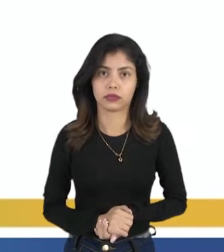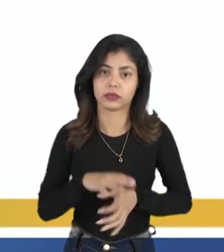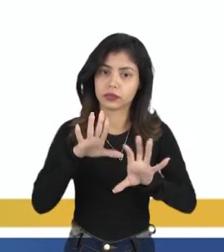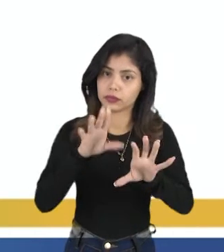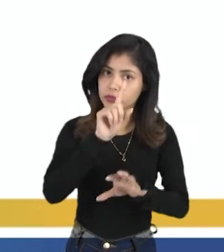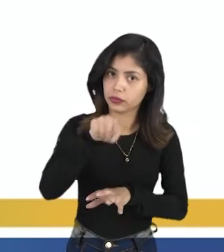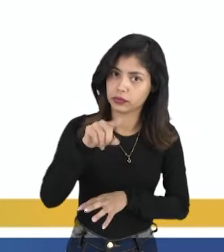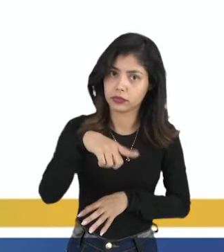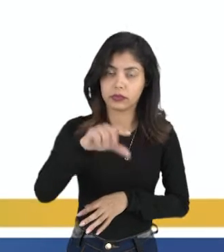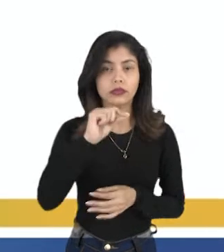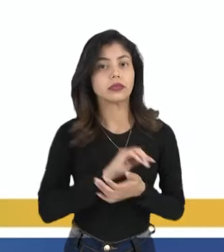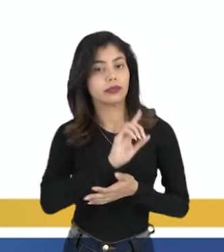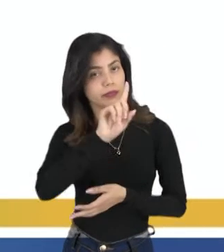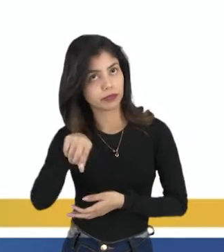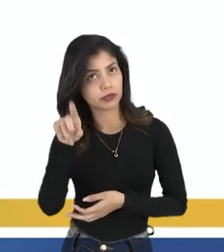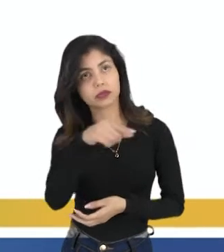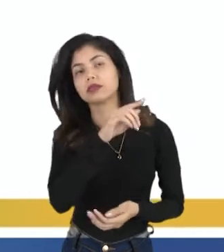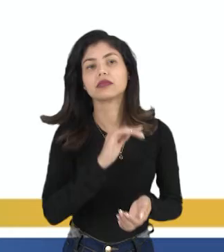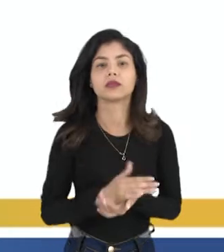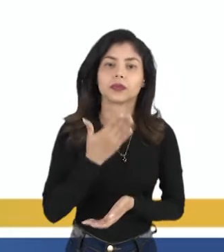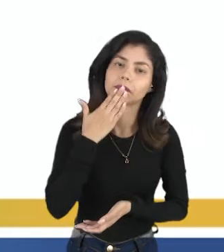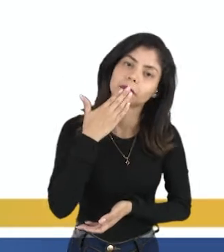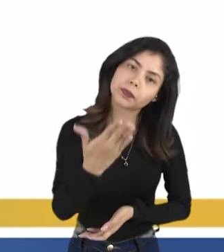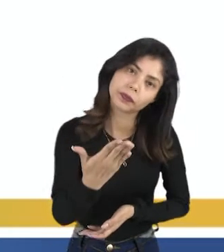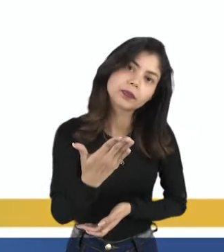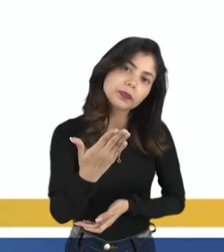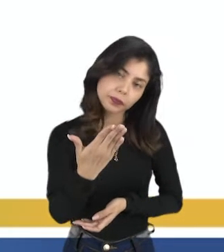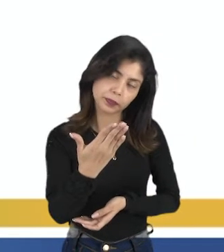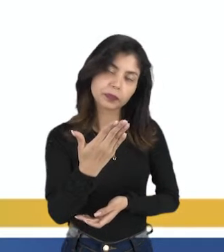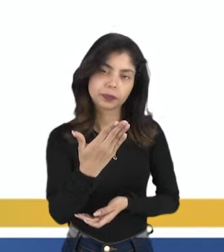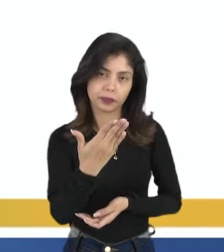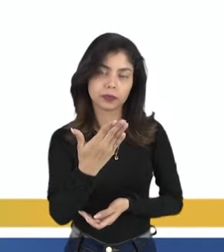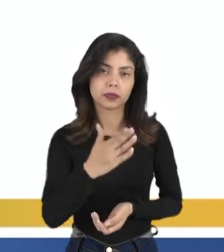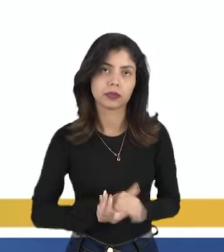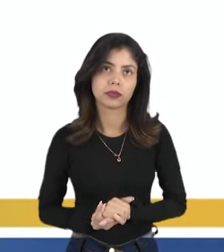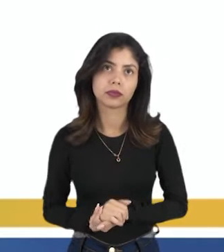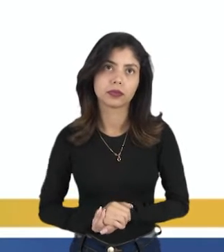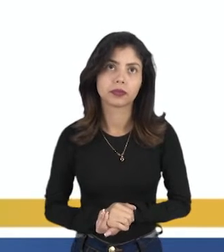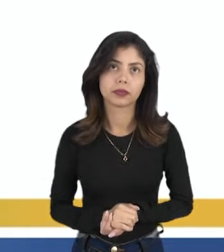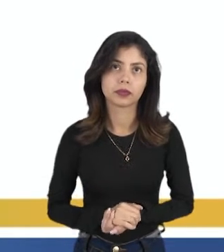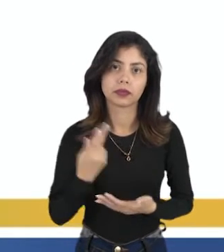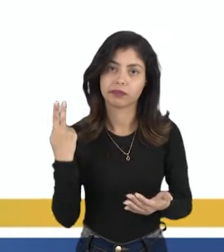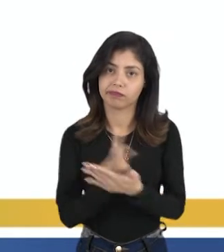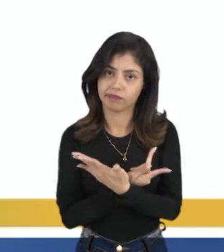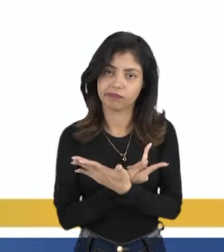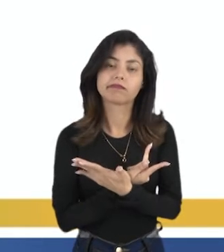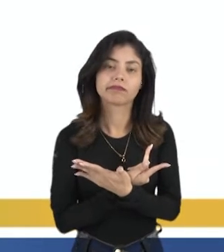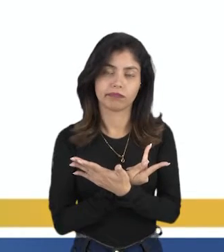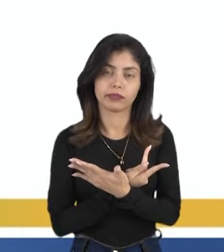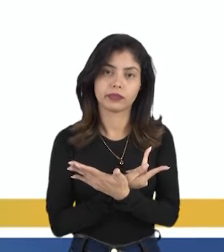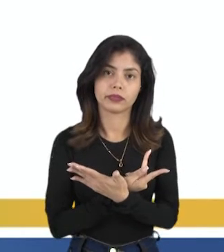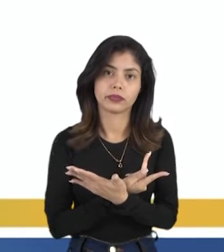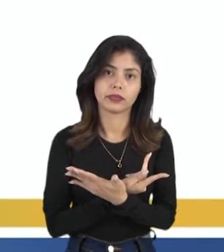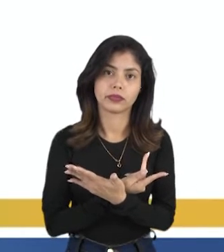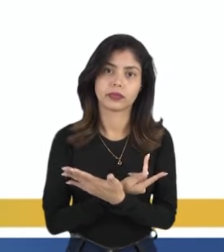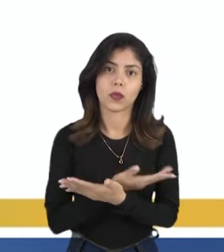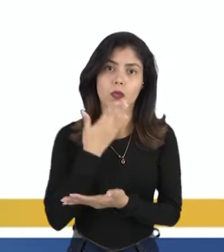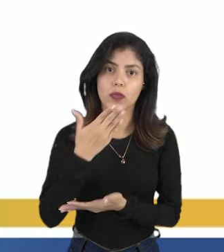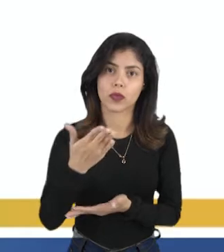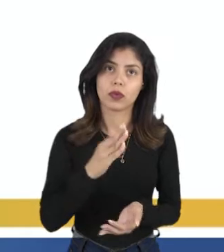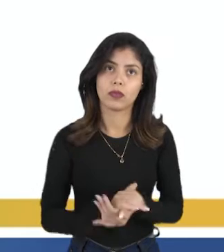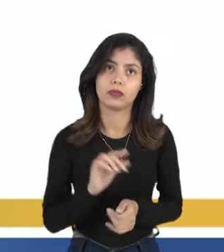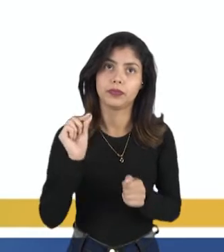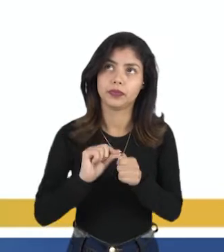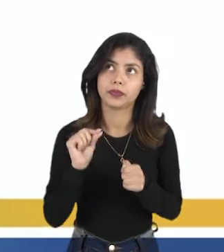essa alternativa a gente já cancela porque ele não pede que se integrem, né? Ele só pede, aliás, ele não faz o pedido,